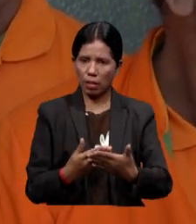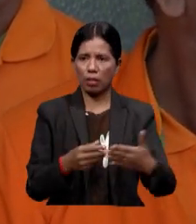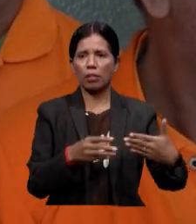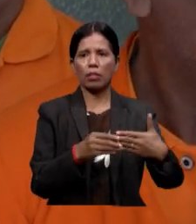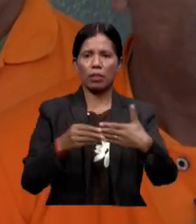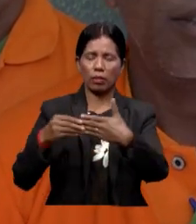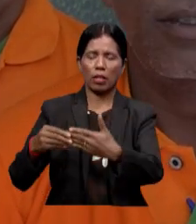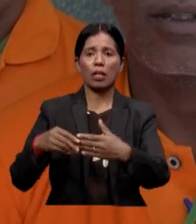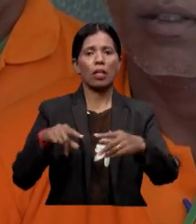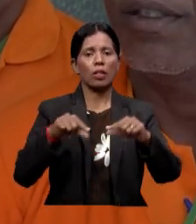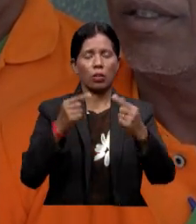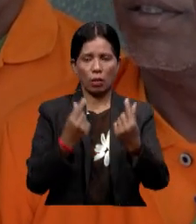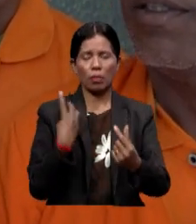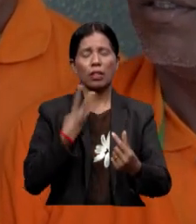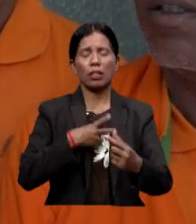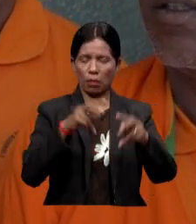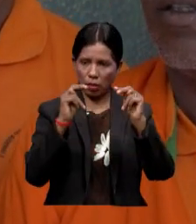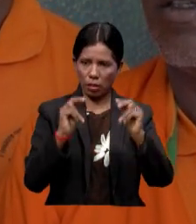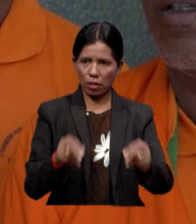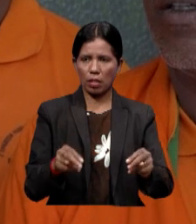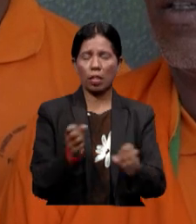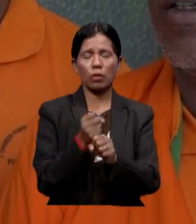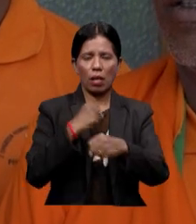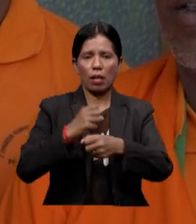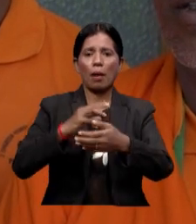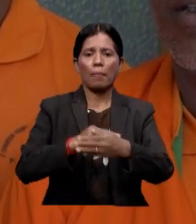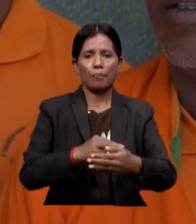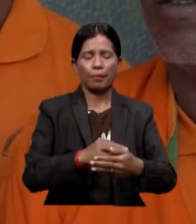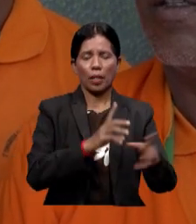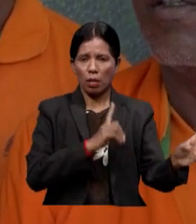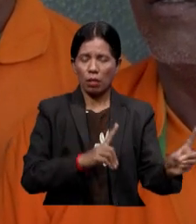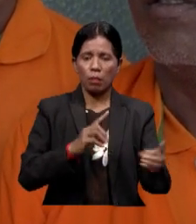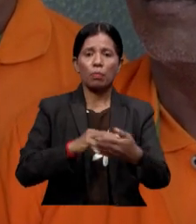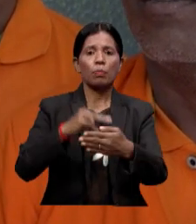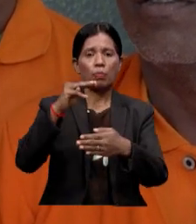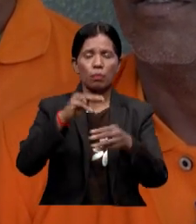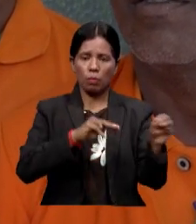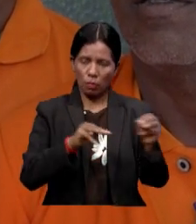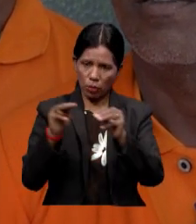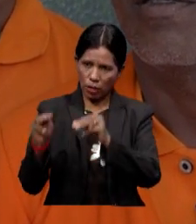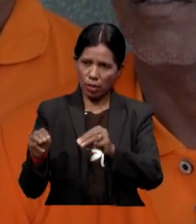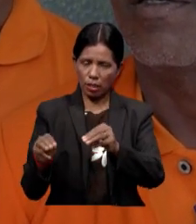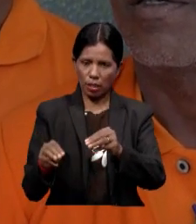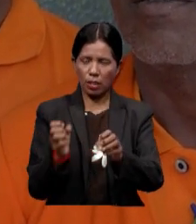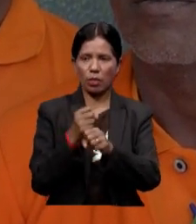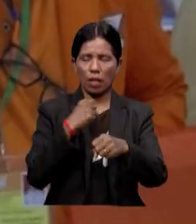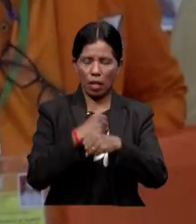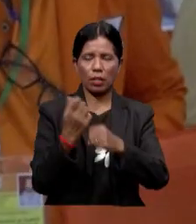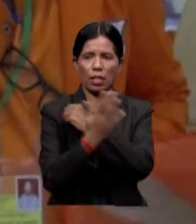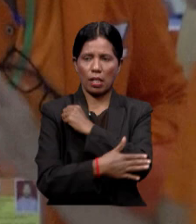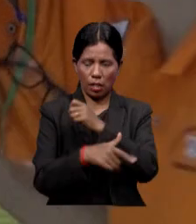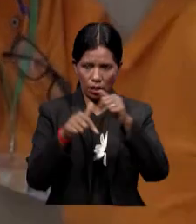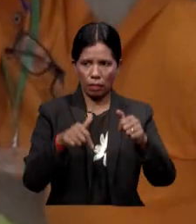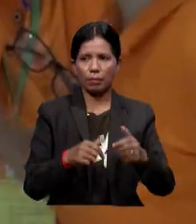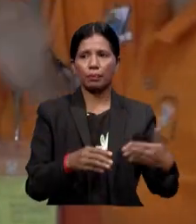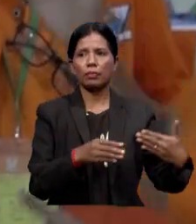tim ne bem, mak ita precisa, para tu halu mudança, ne bem, ita, a tu halu iha, ita ne rai.